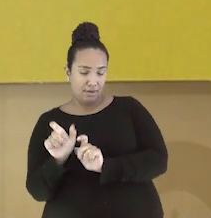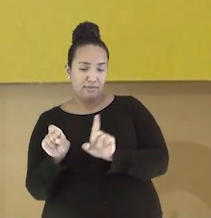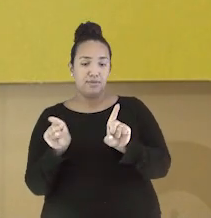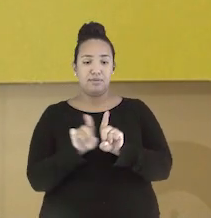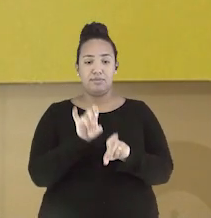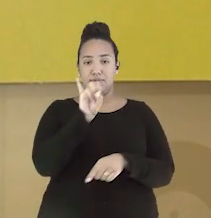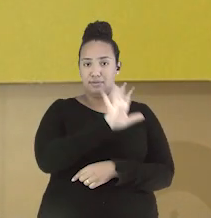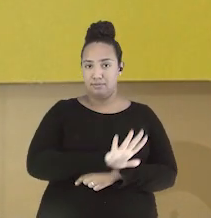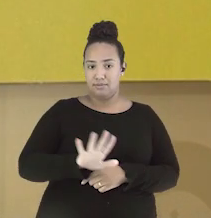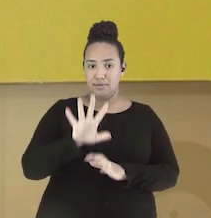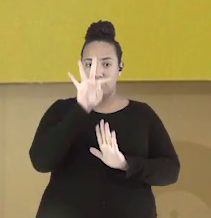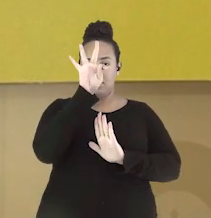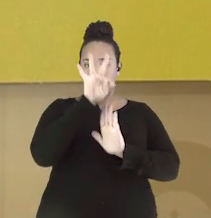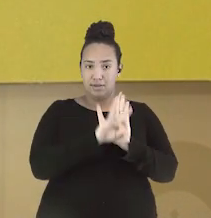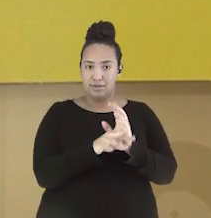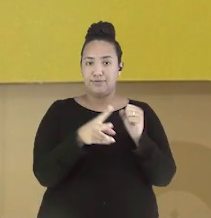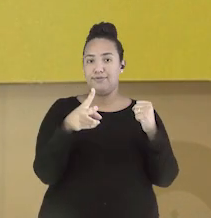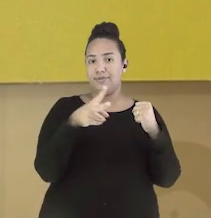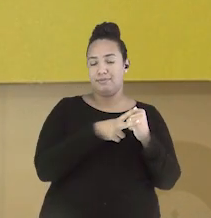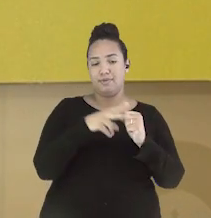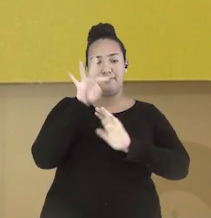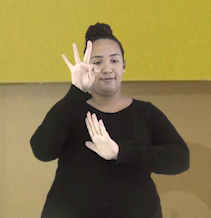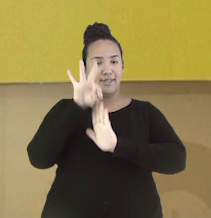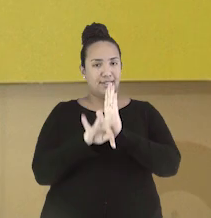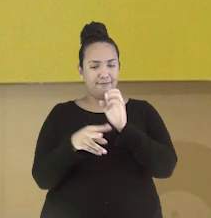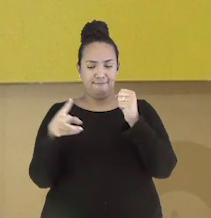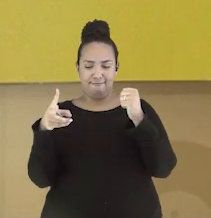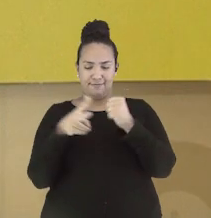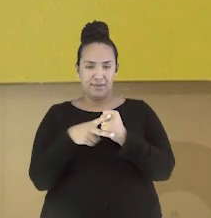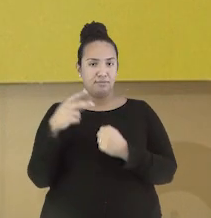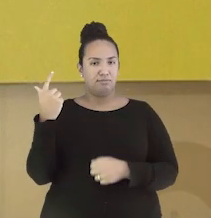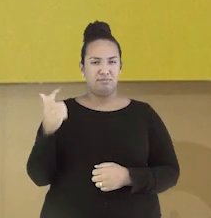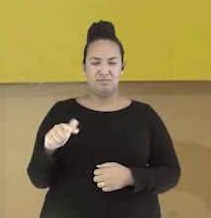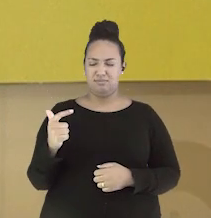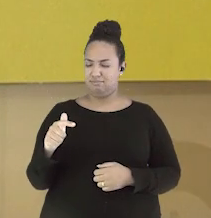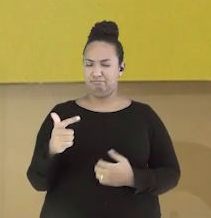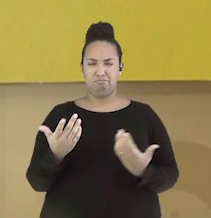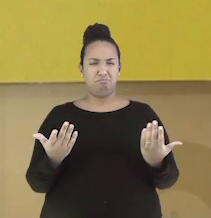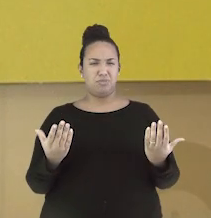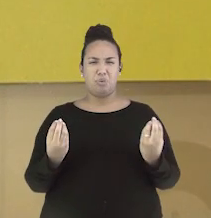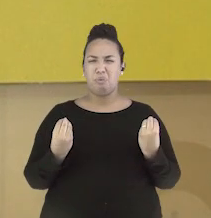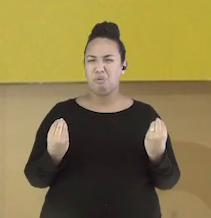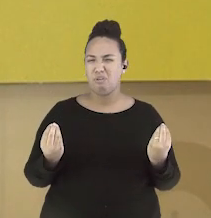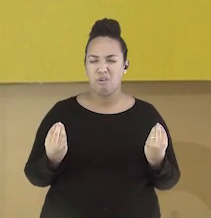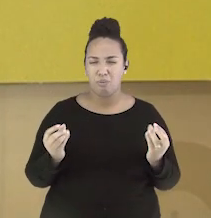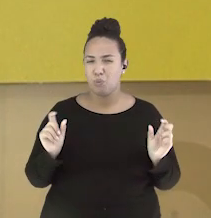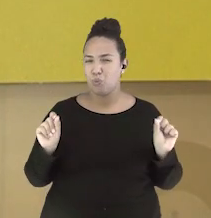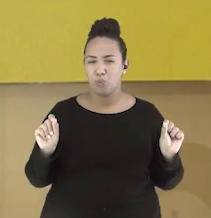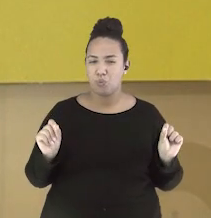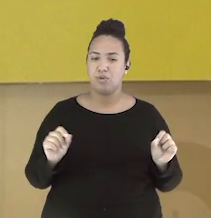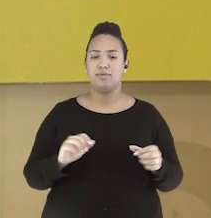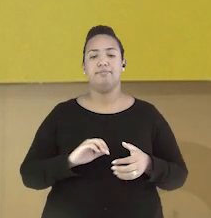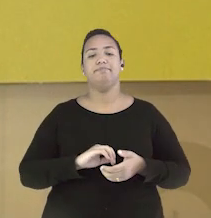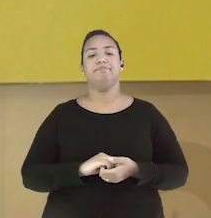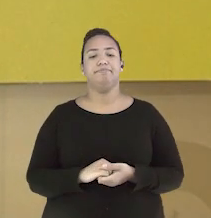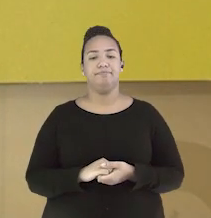possui o texto verbal e o texto não verbal. Texto verbal, texto não verbal, o que é isso?